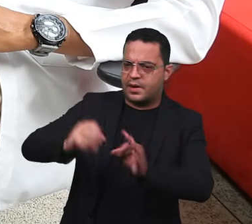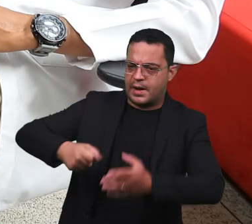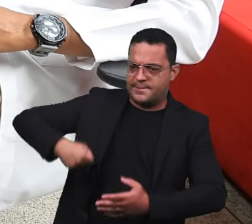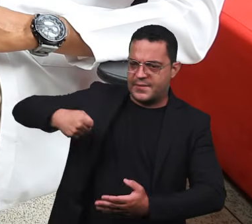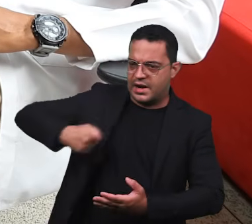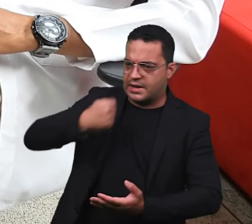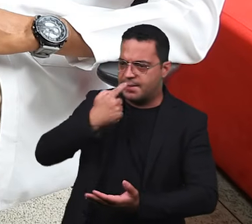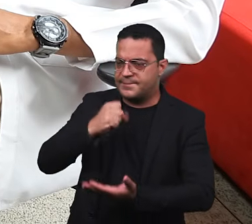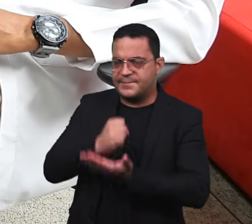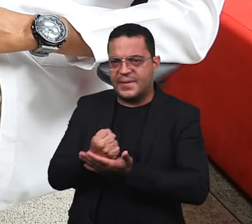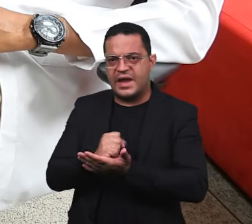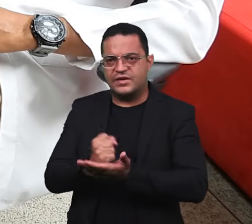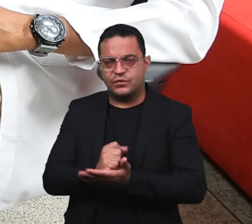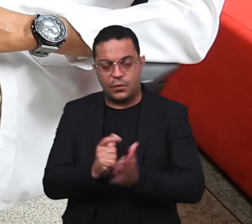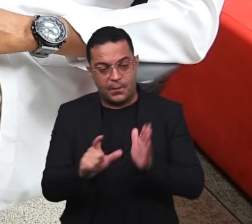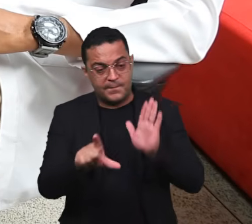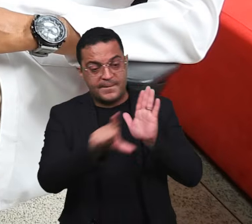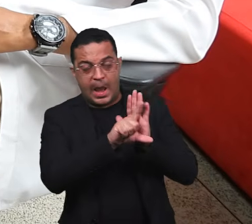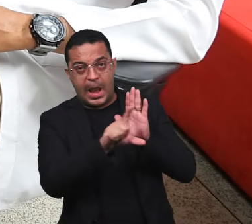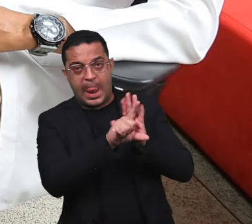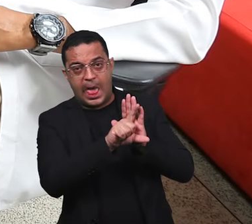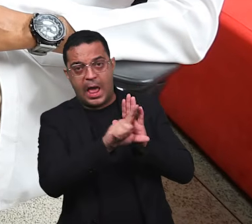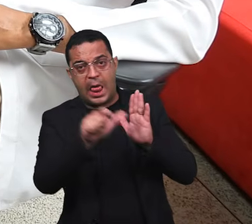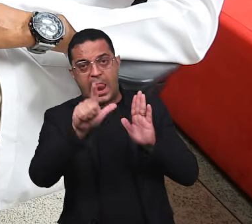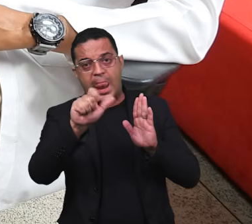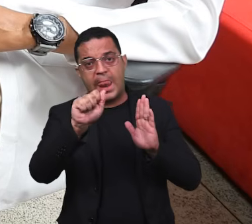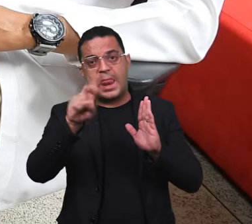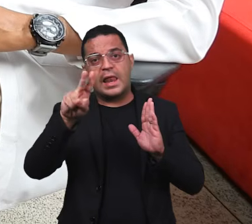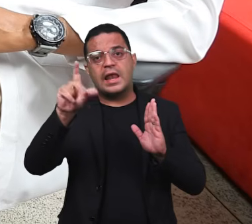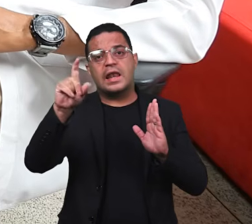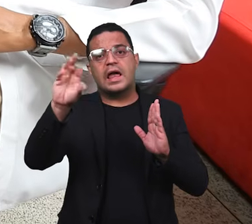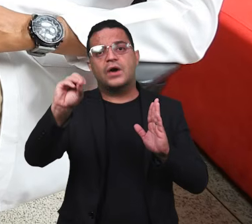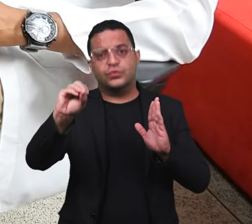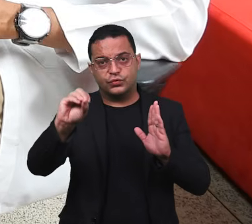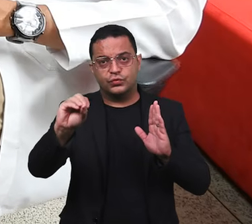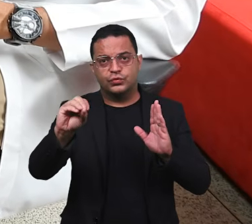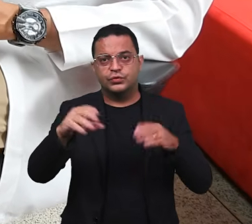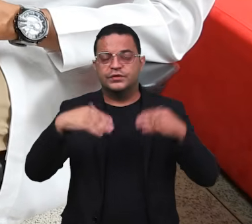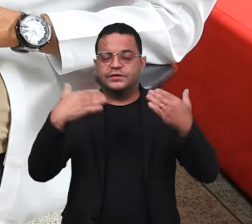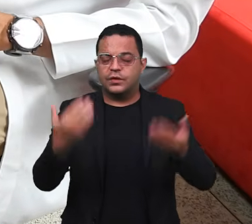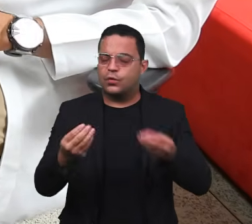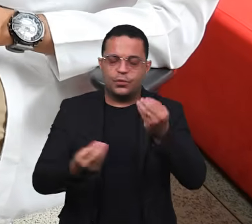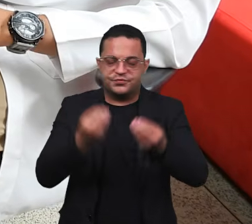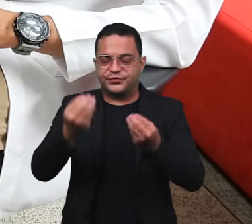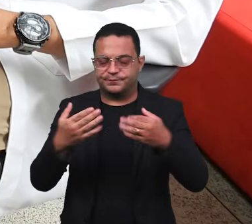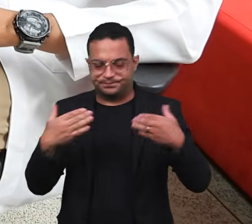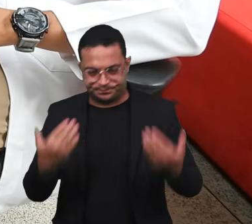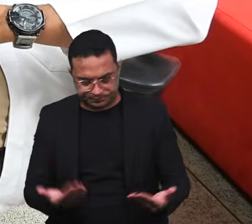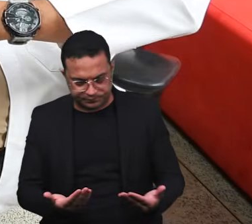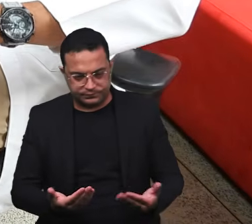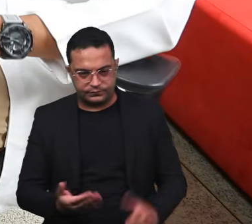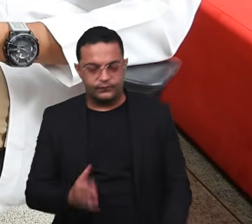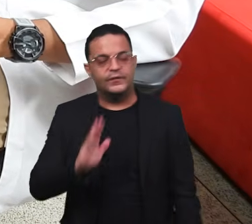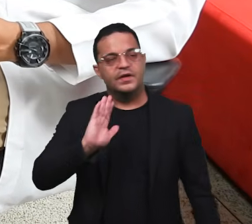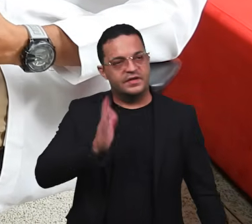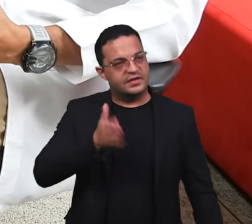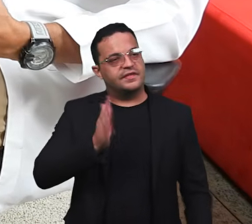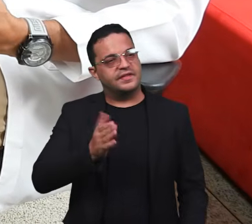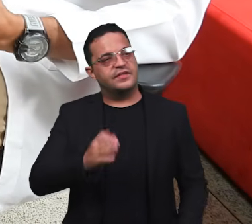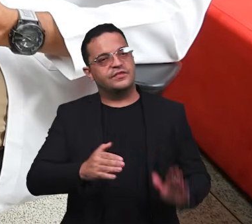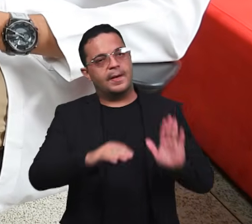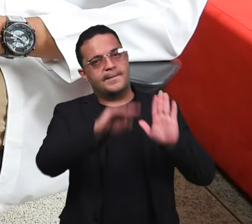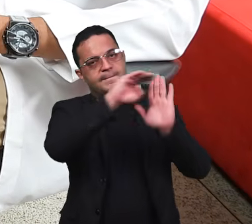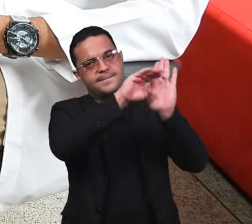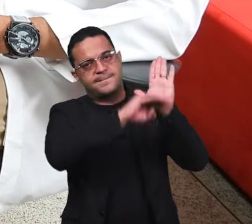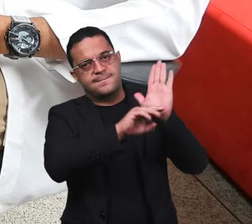dos medicamentos, laudos, o que tem que estar na bolsa aí? Sim, pois bem, na verdade isso já nos foi orientado através até